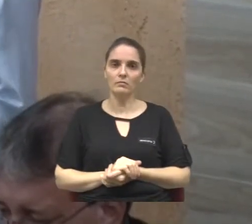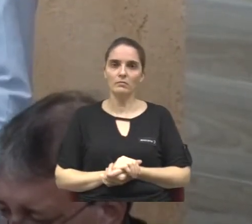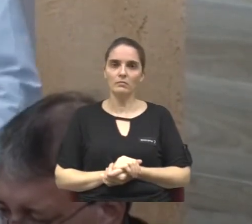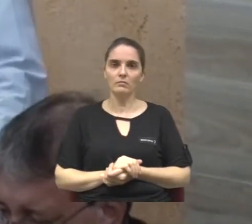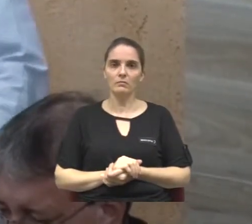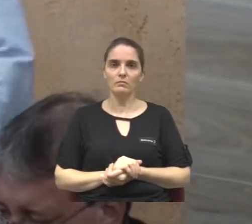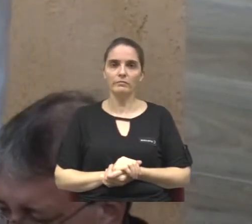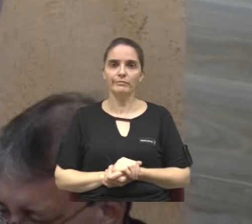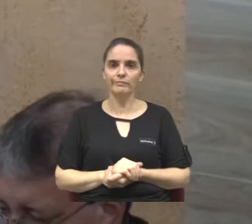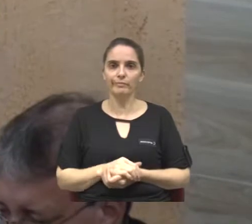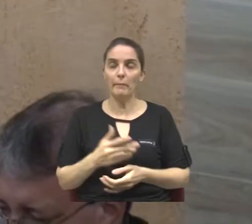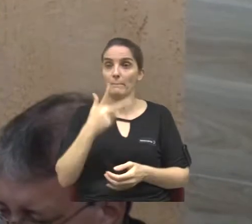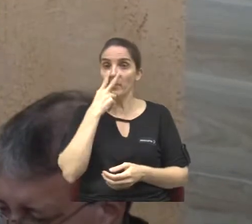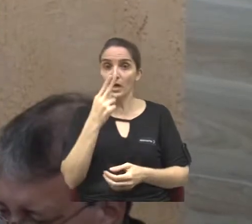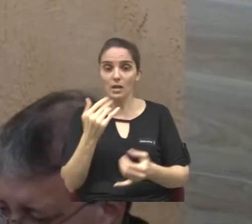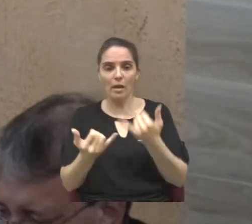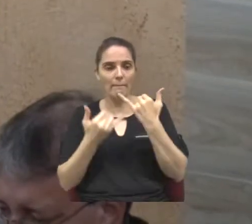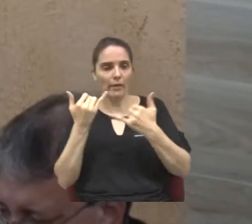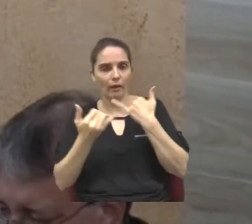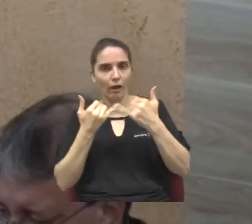É brincadeira isso.